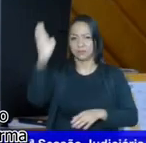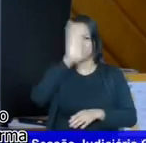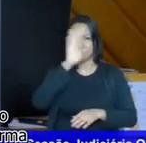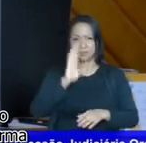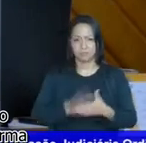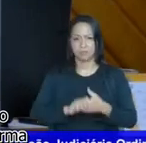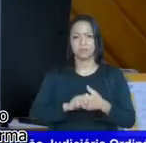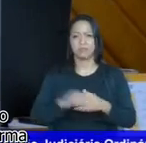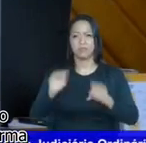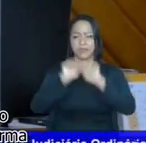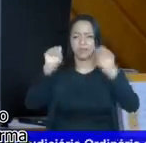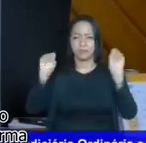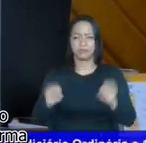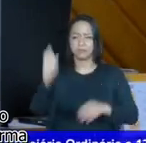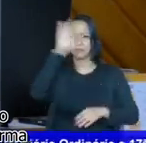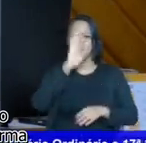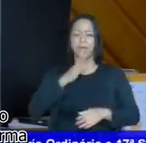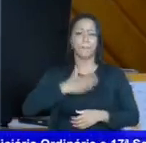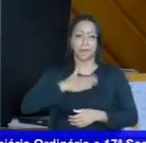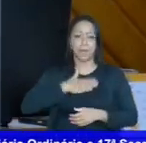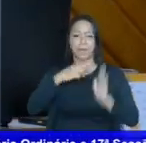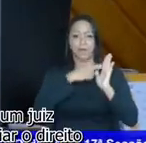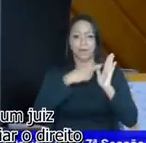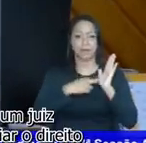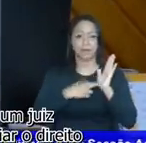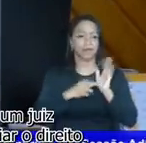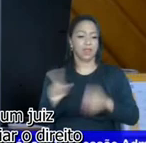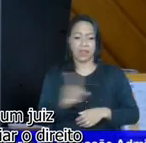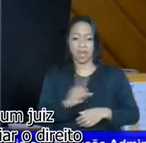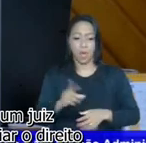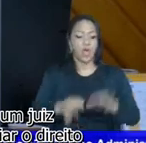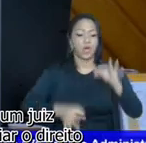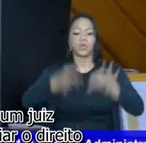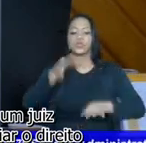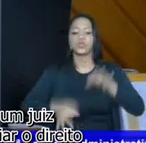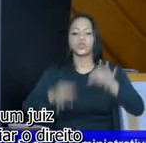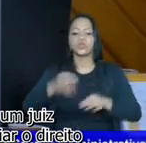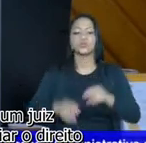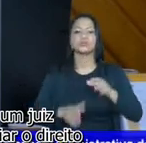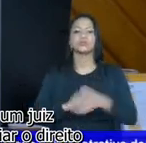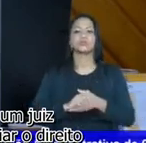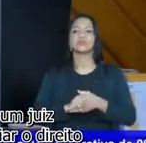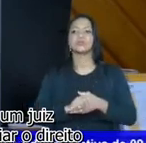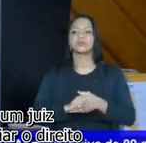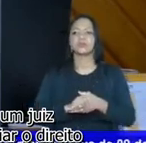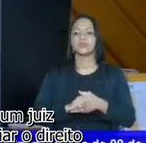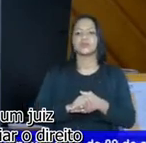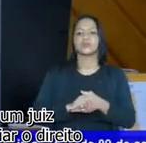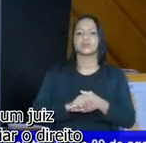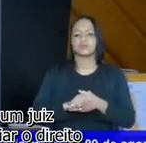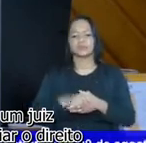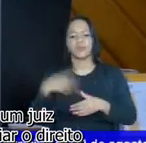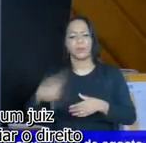eu digo isso dentro do sistema adotado do Brasil, para mim a norma não é aquilo que o julgador, que o magistrado ou que um juiz membro do